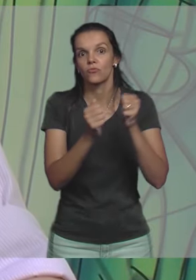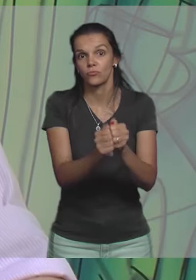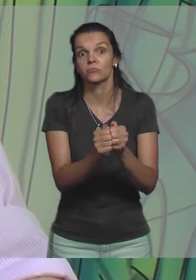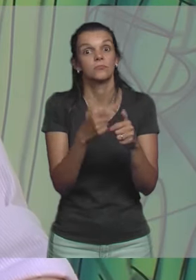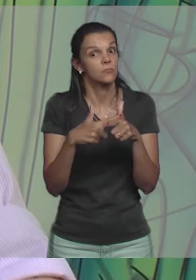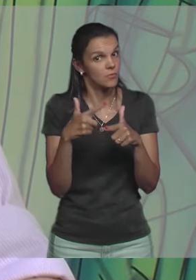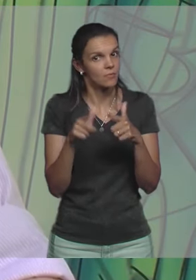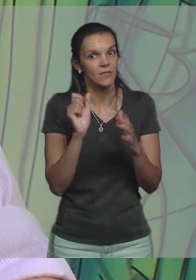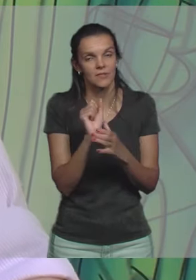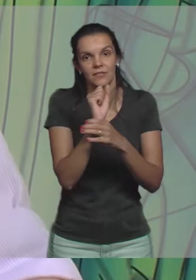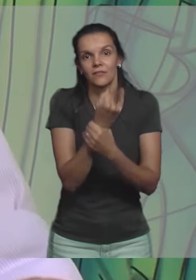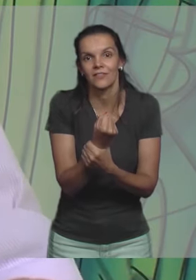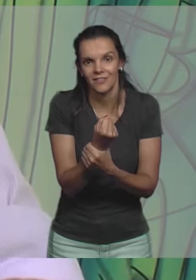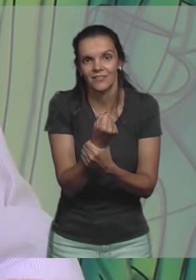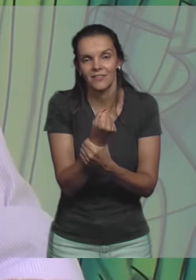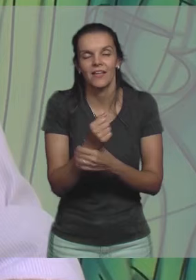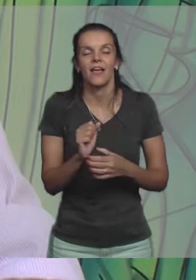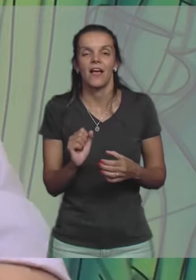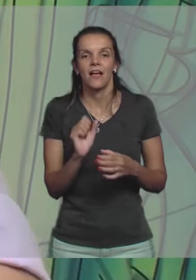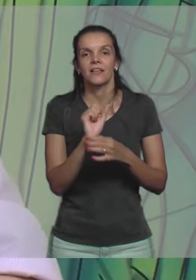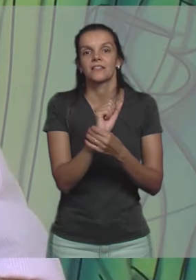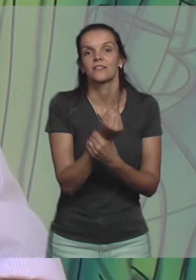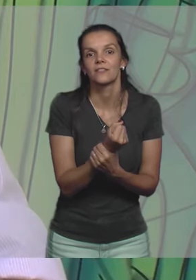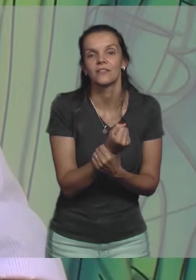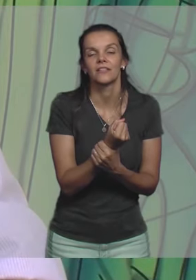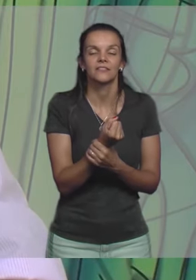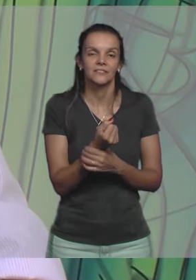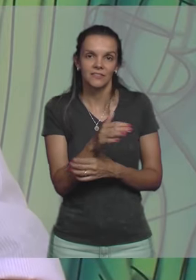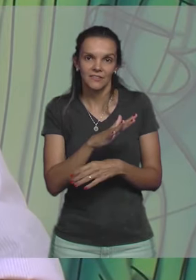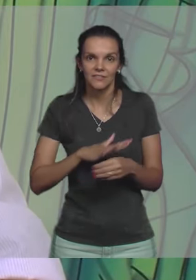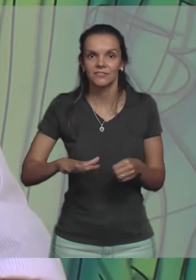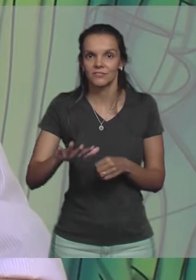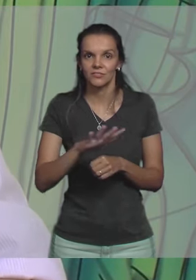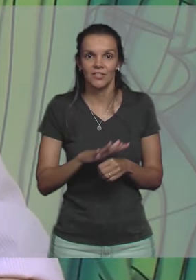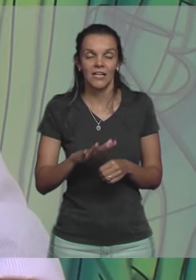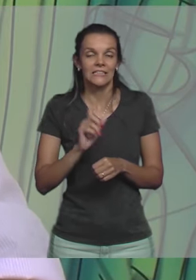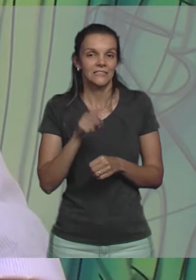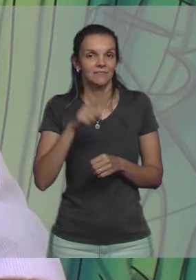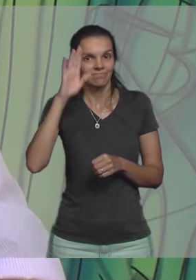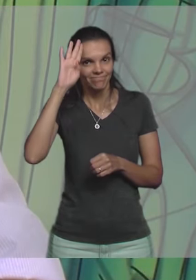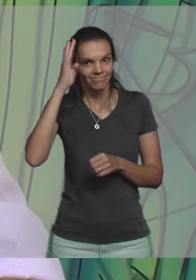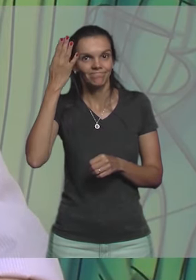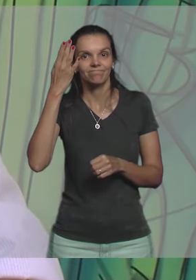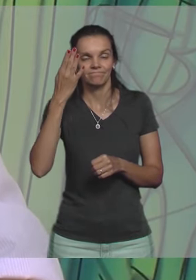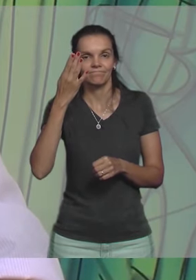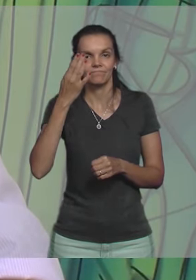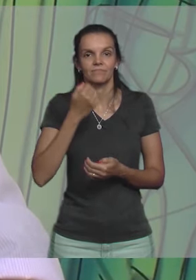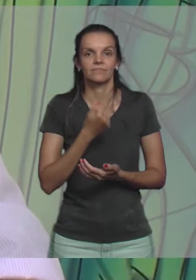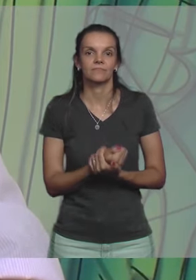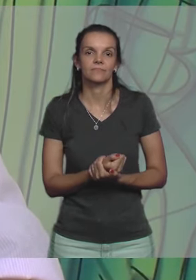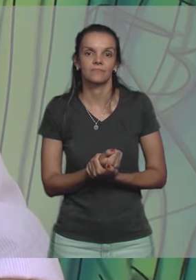segurança viária. Aliás, a segurança viária, me parece que ela é o principal